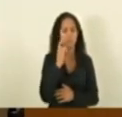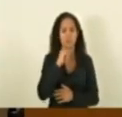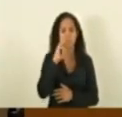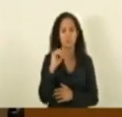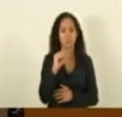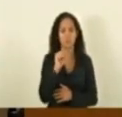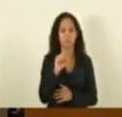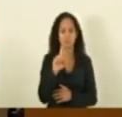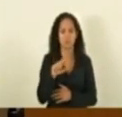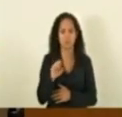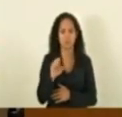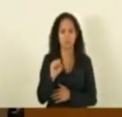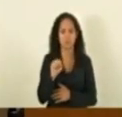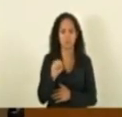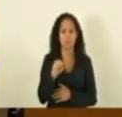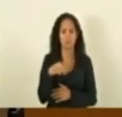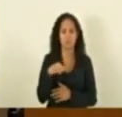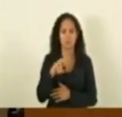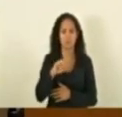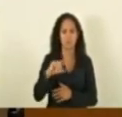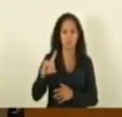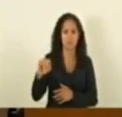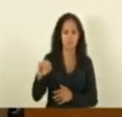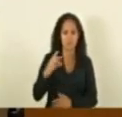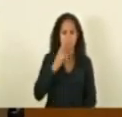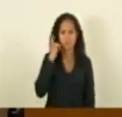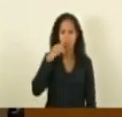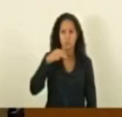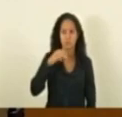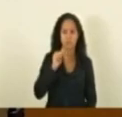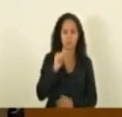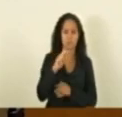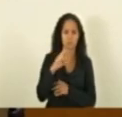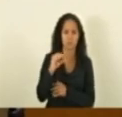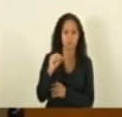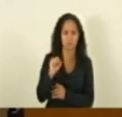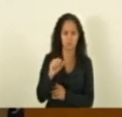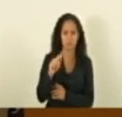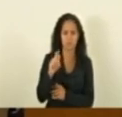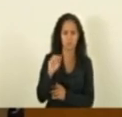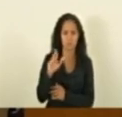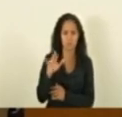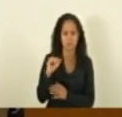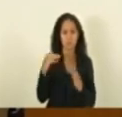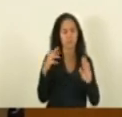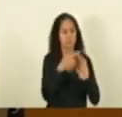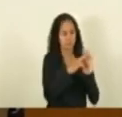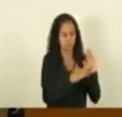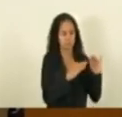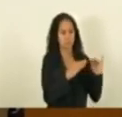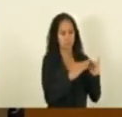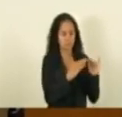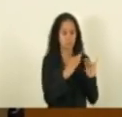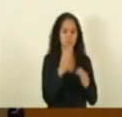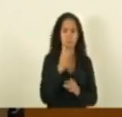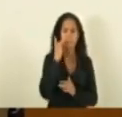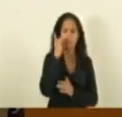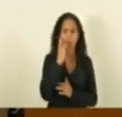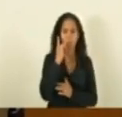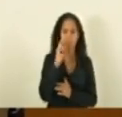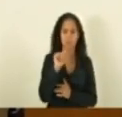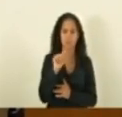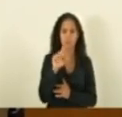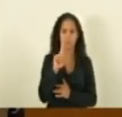José Esmeraldo, deputado Marcos Garcia. Com a relatora. Deputado Marcos Garcia com a relatora,